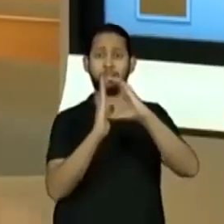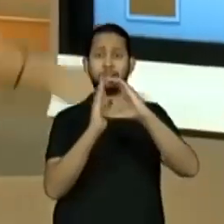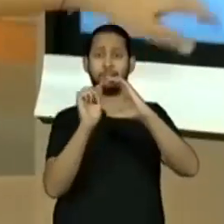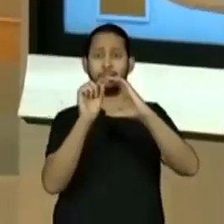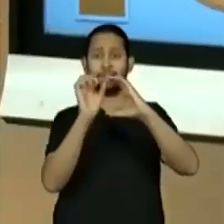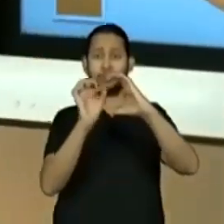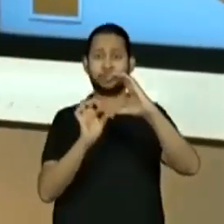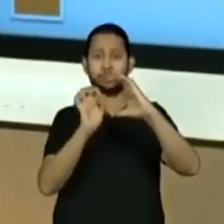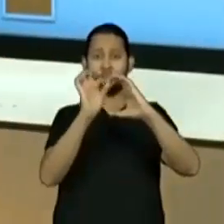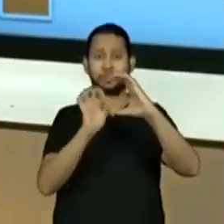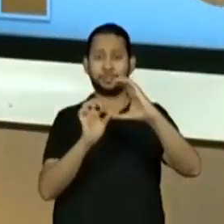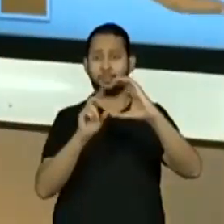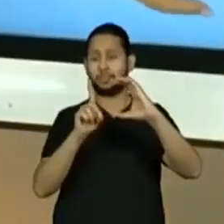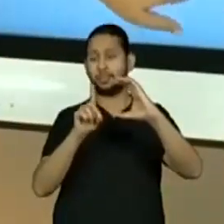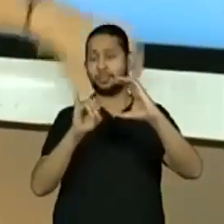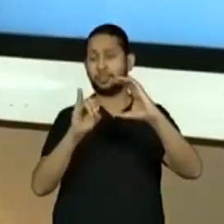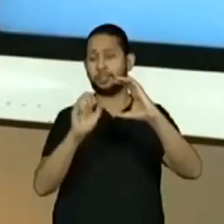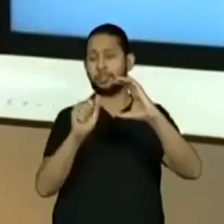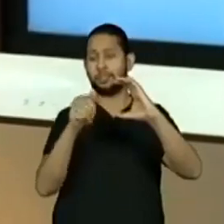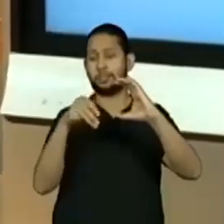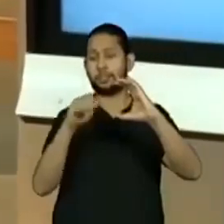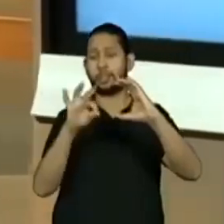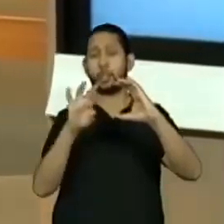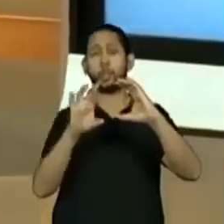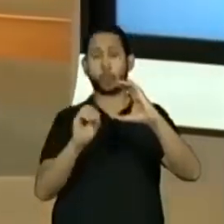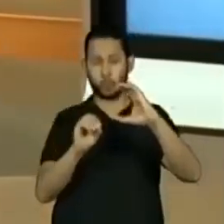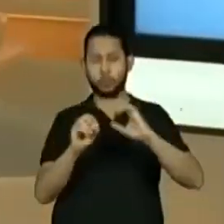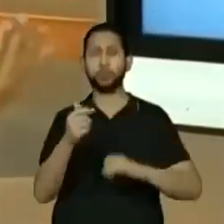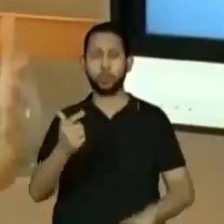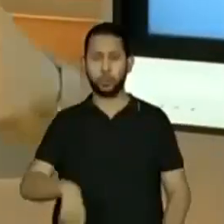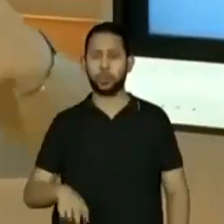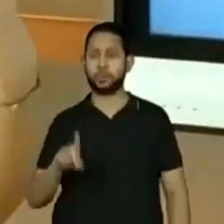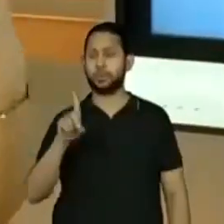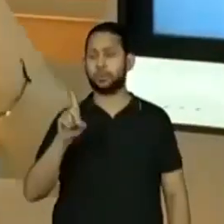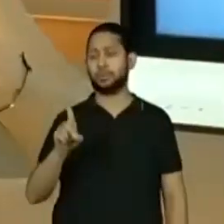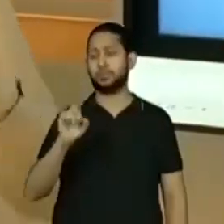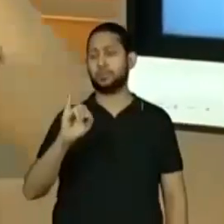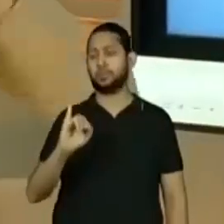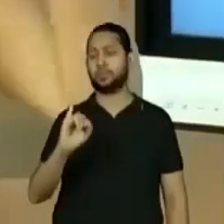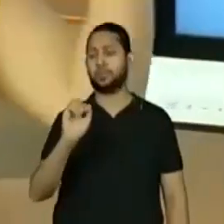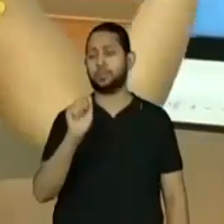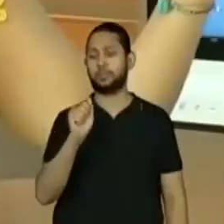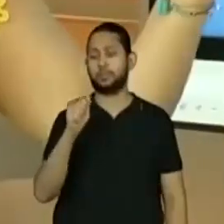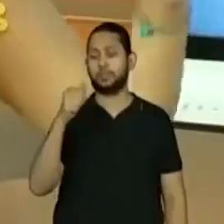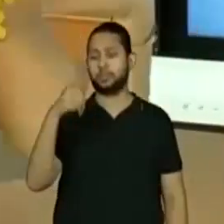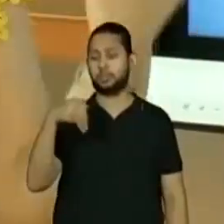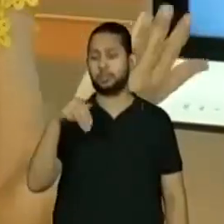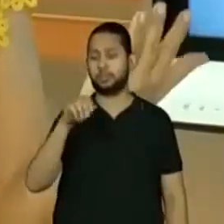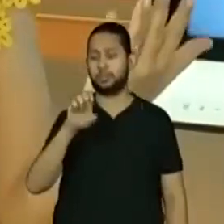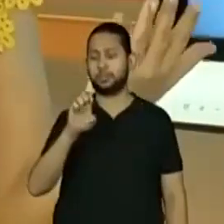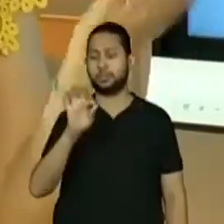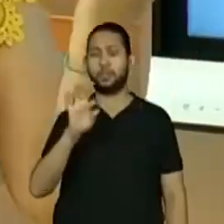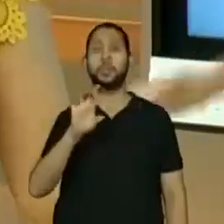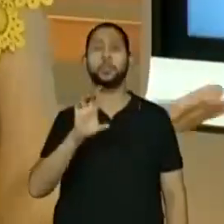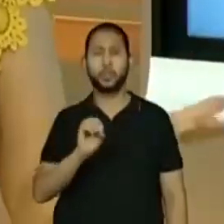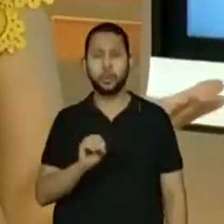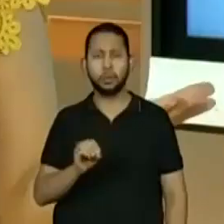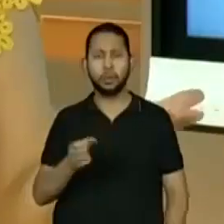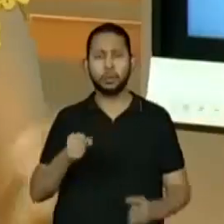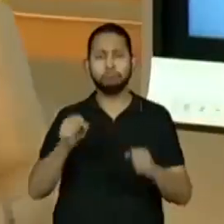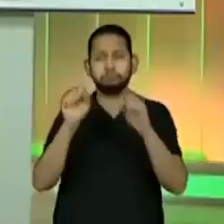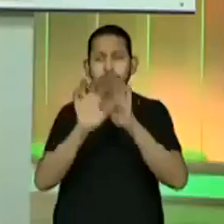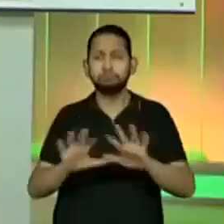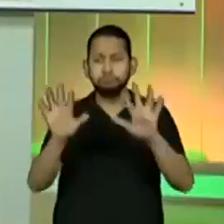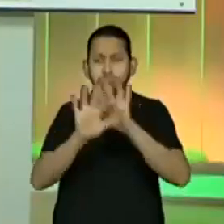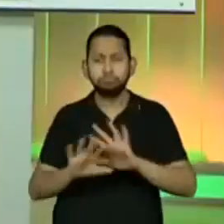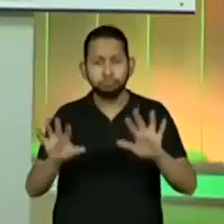ok? Então, vamos lá. Com todos esses números aí que vocês, né, numerais grandes que vocês ouviram agora no Você